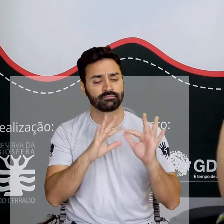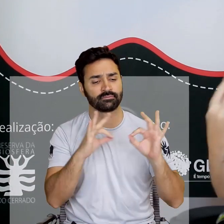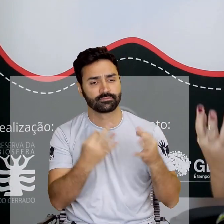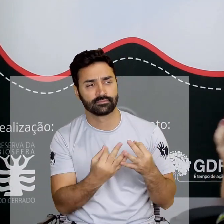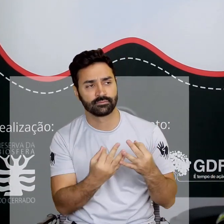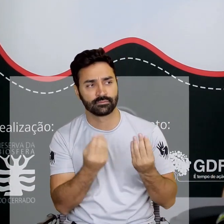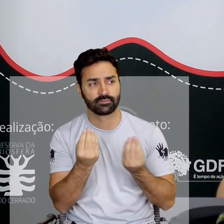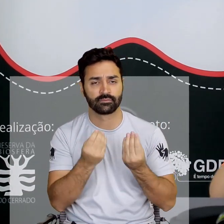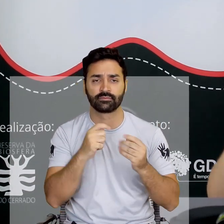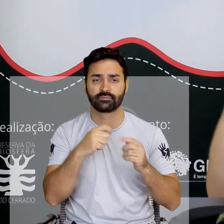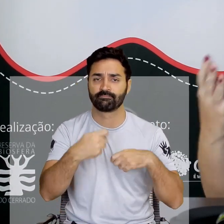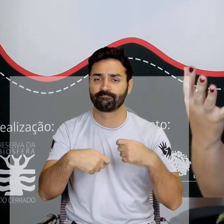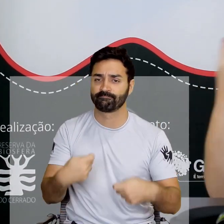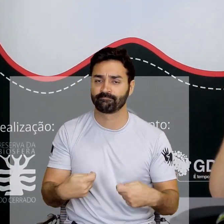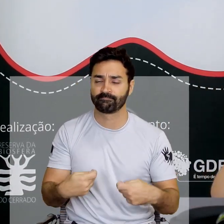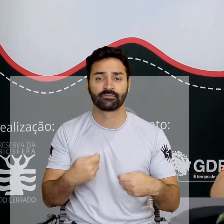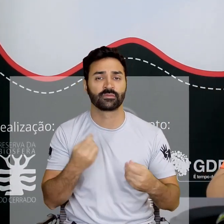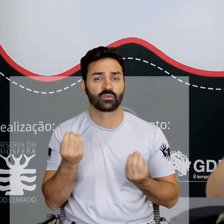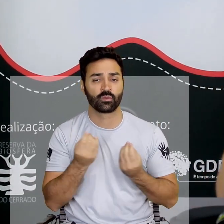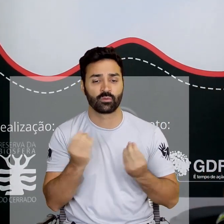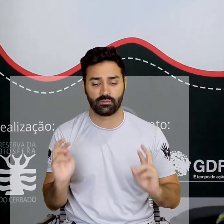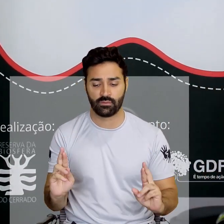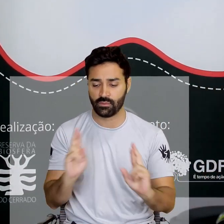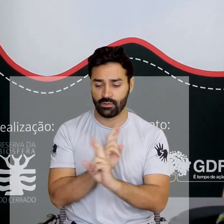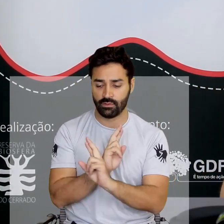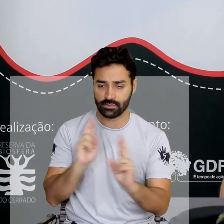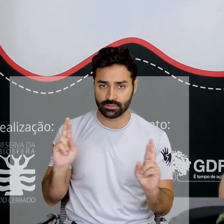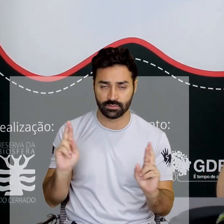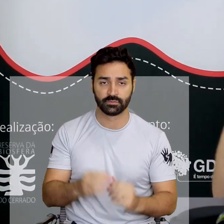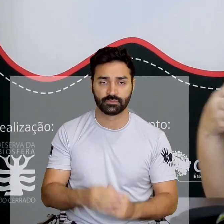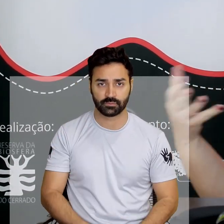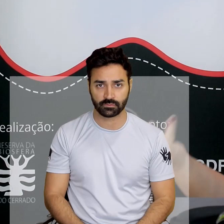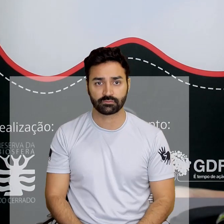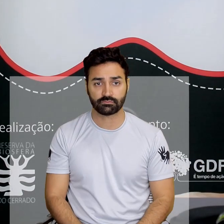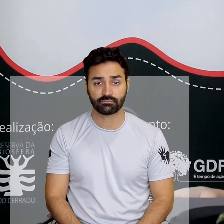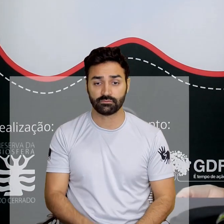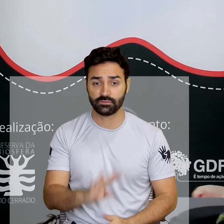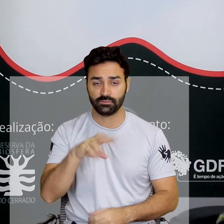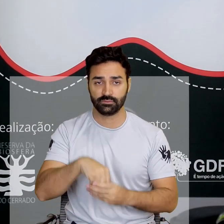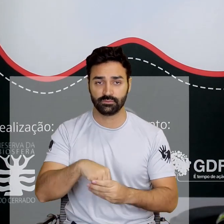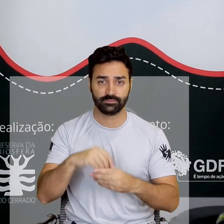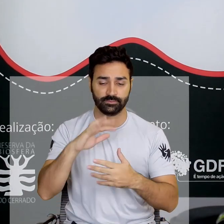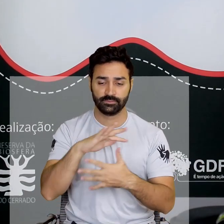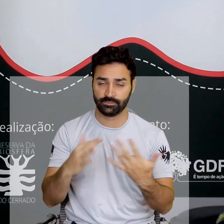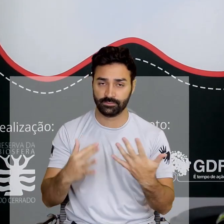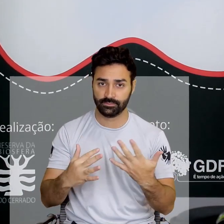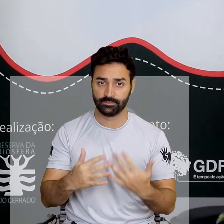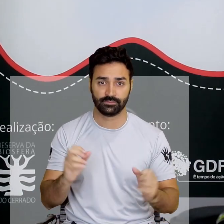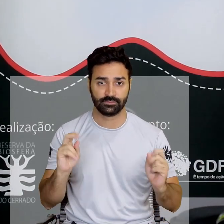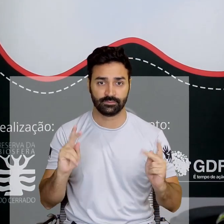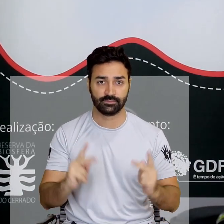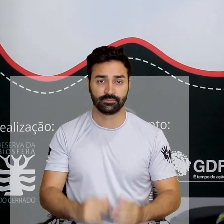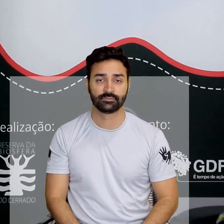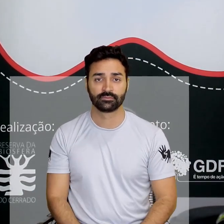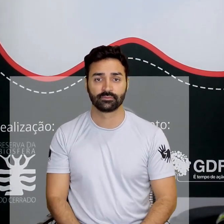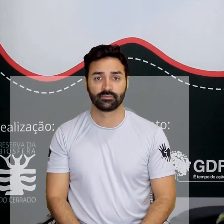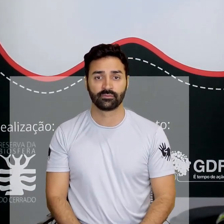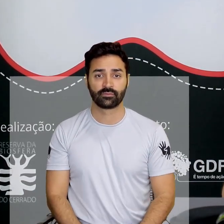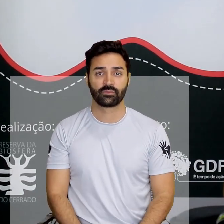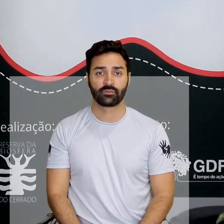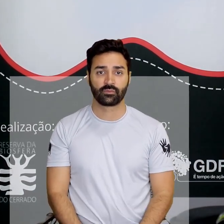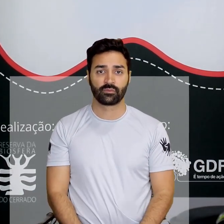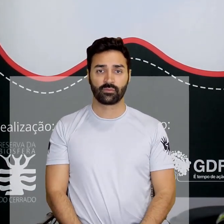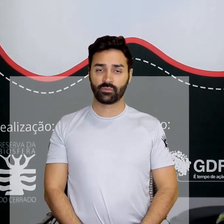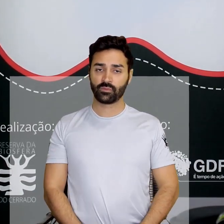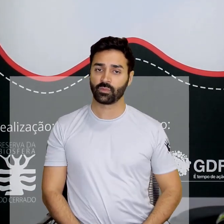eles funcionam, como é essa relação em língua de sinais, ok? Então nós vamos hoje trabalhar,